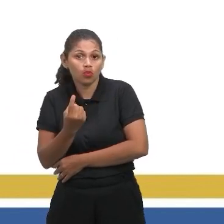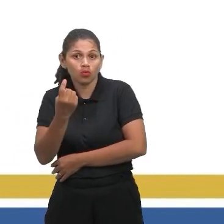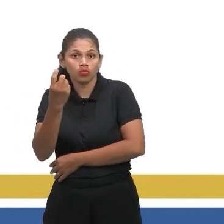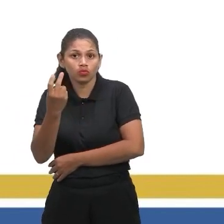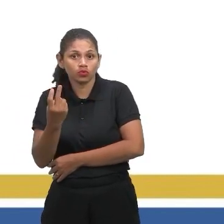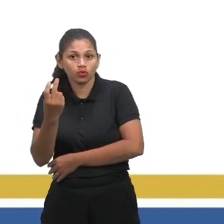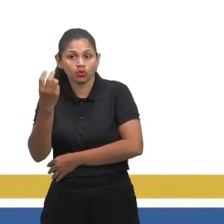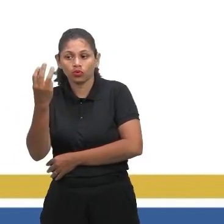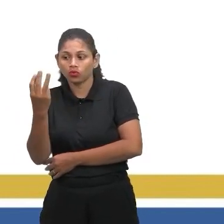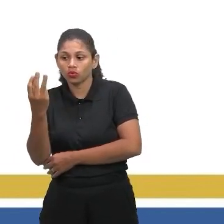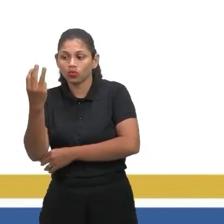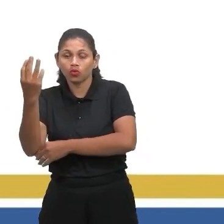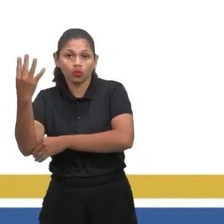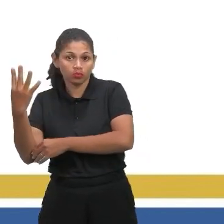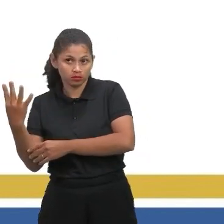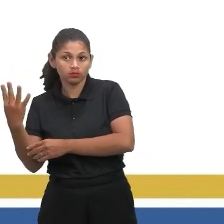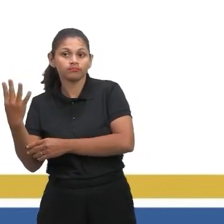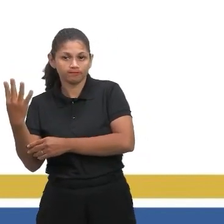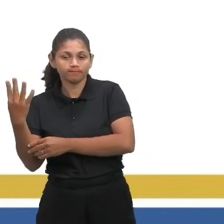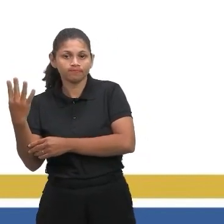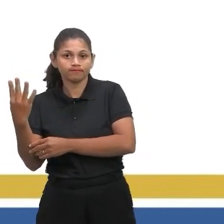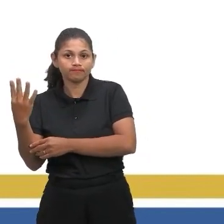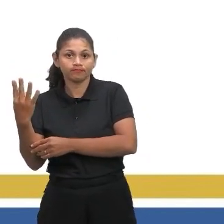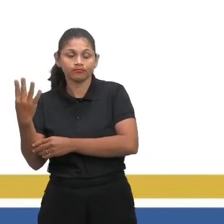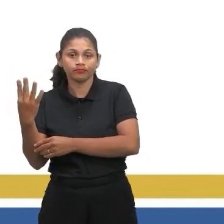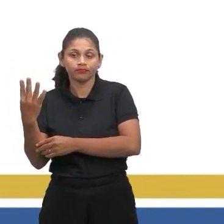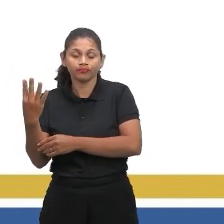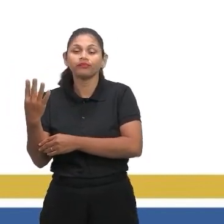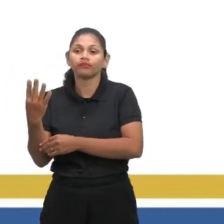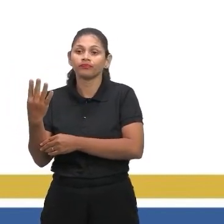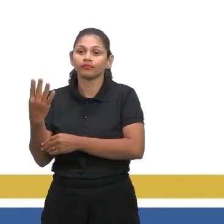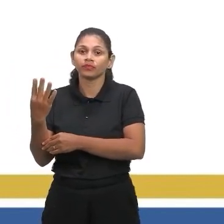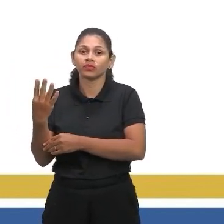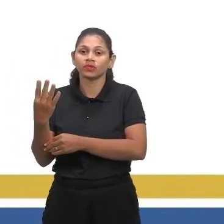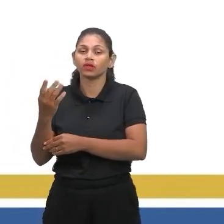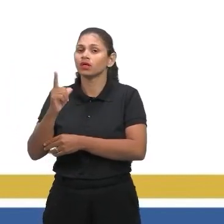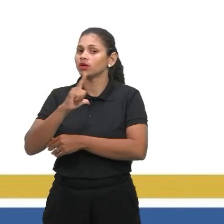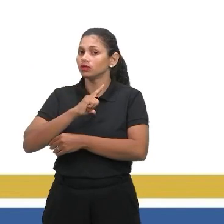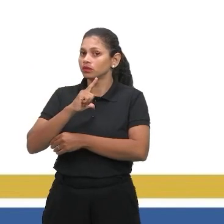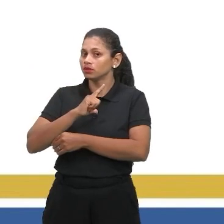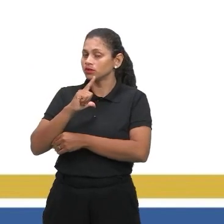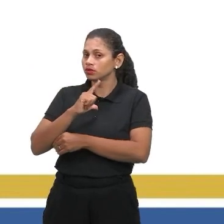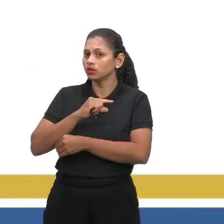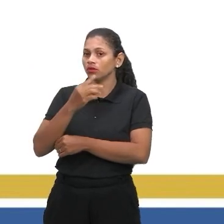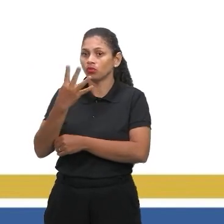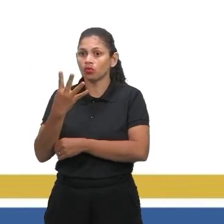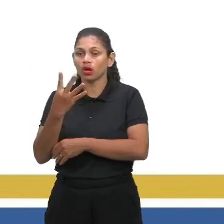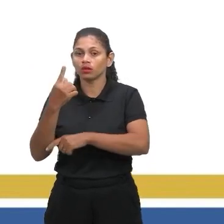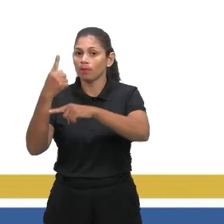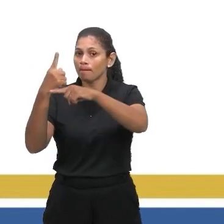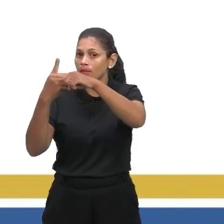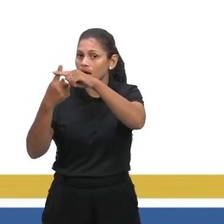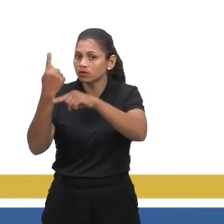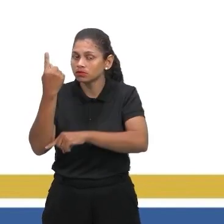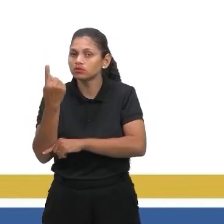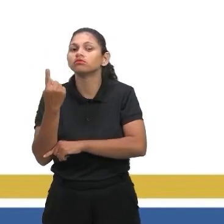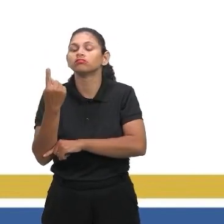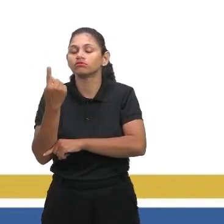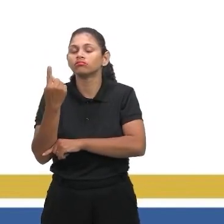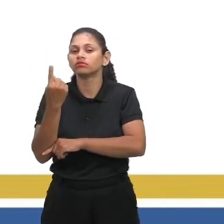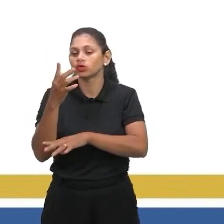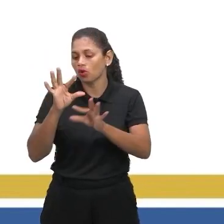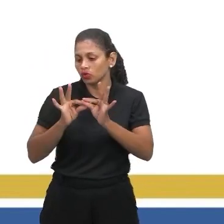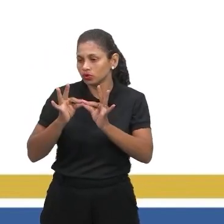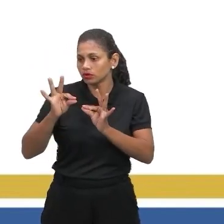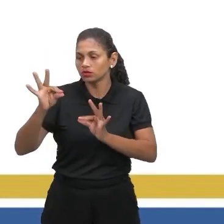Depois ele foi do 3 para o 2, ou seja, deu mais um pulinho. Então, tinha 4 mais 1 vai dar 5. Então, o deslocamento vai ser igual